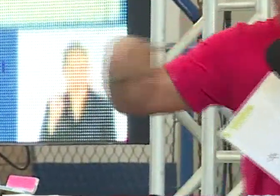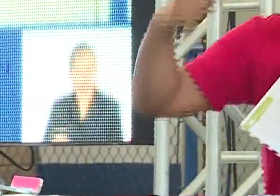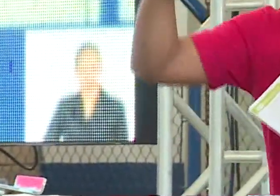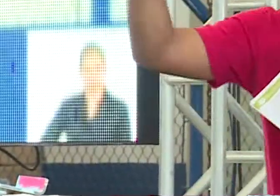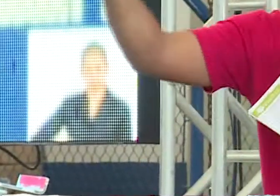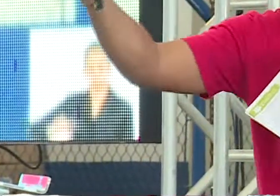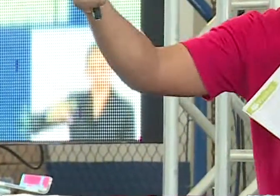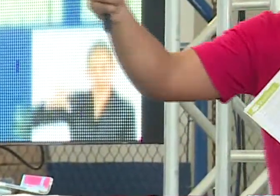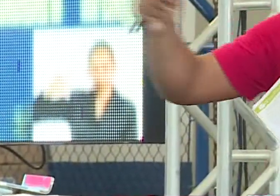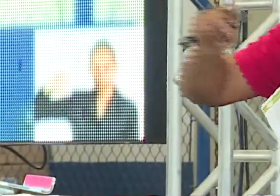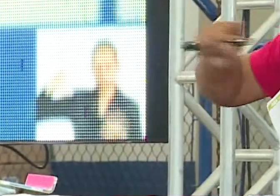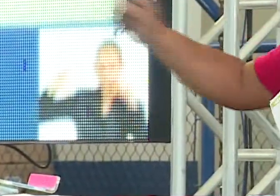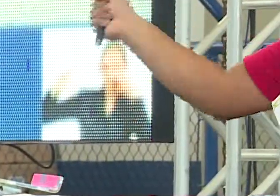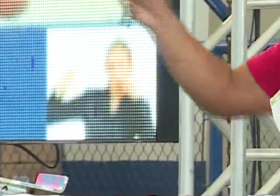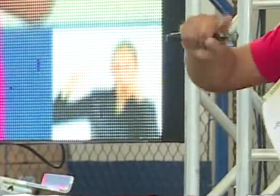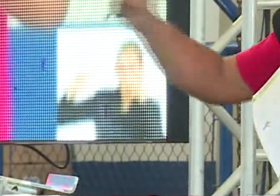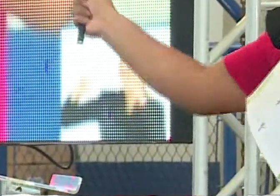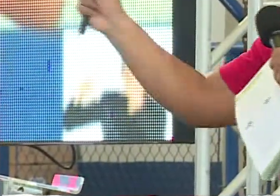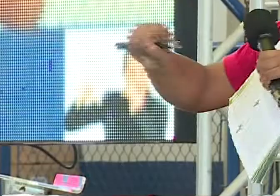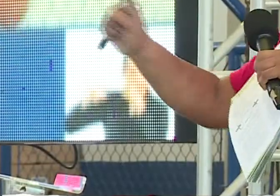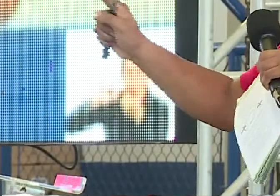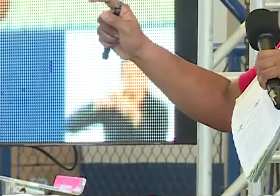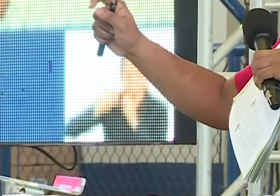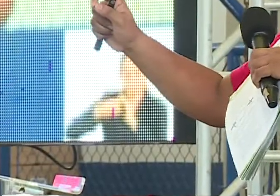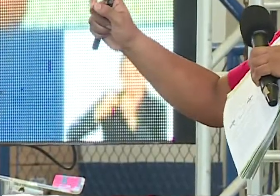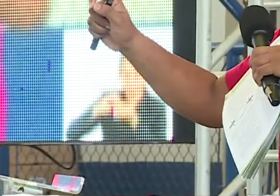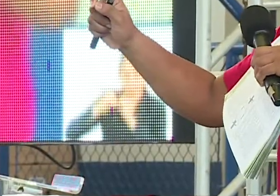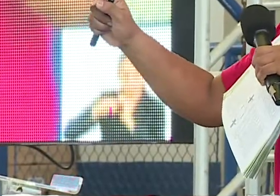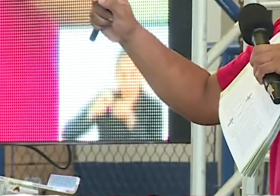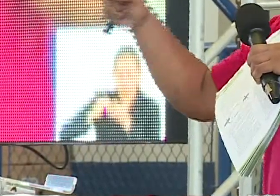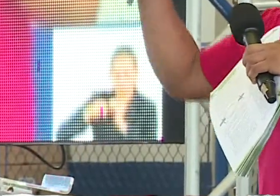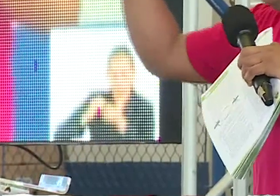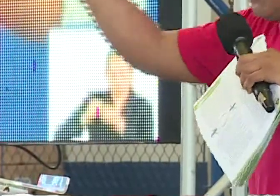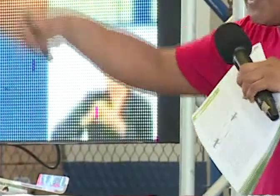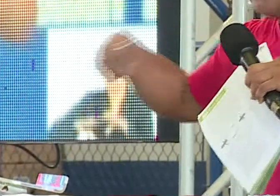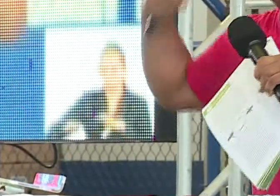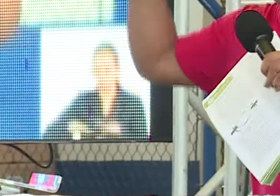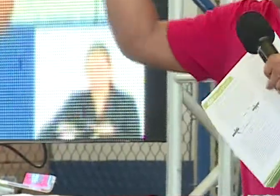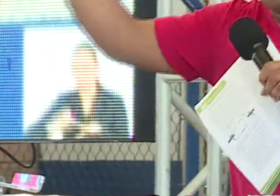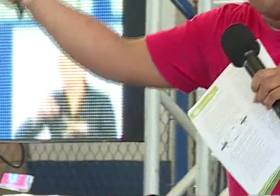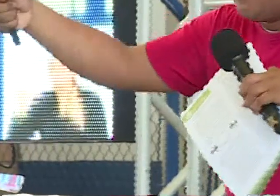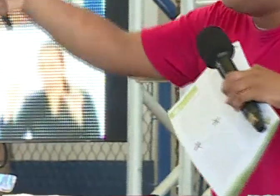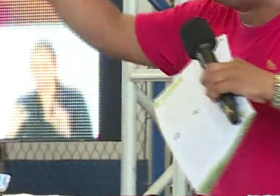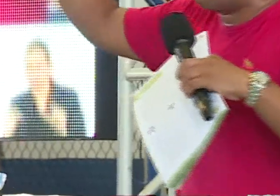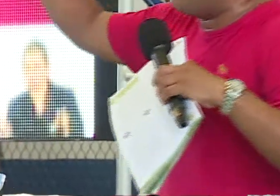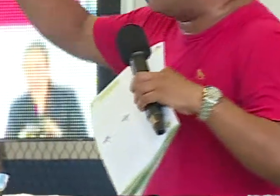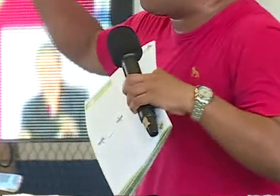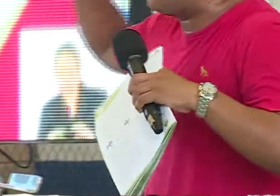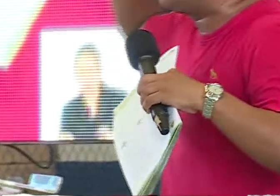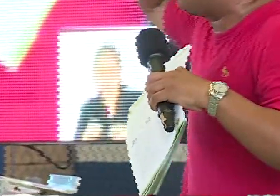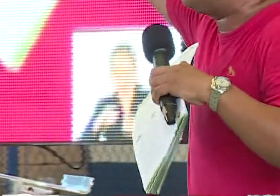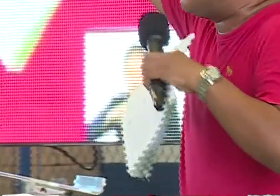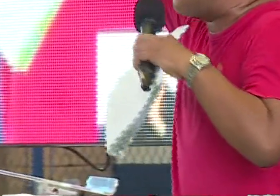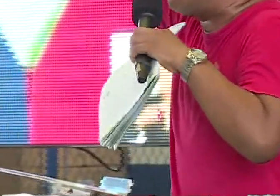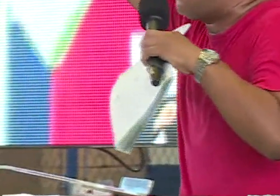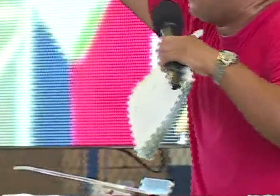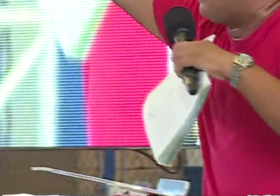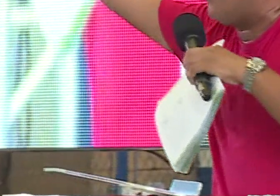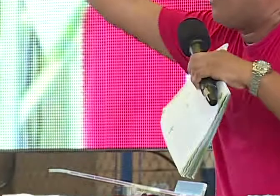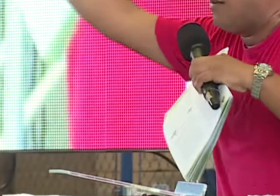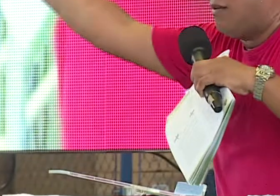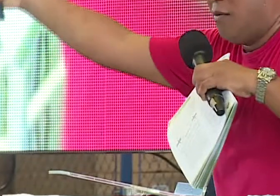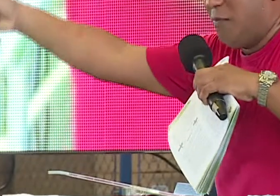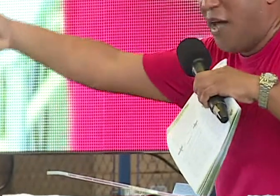as moléculas ficam mais excitadas, elas se movimentam mais ou menos? E se elas se movimentam mais, o número de colisões vai ser o